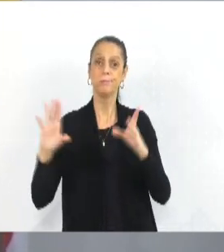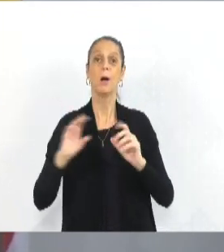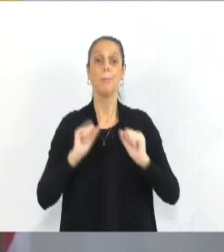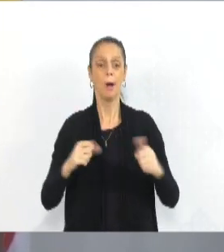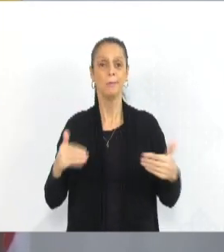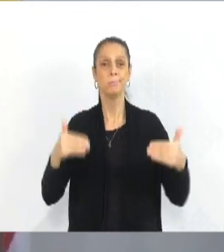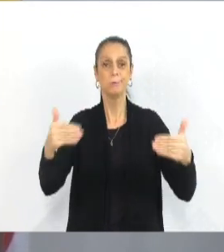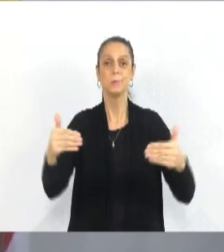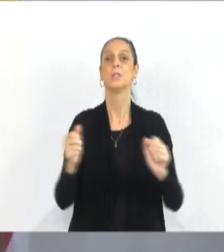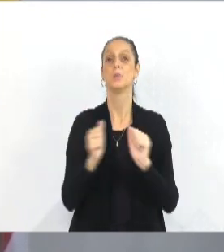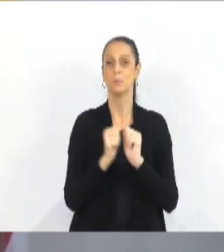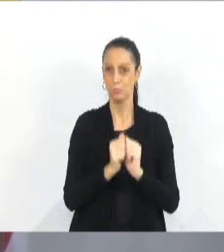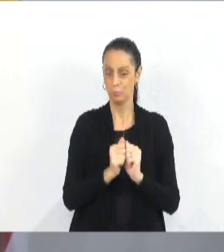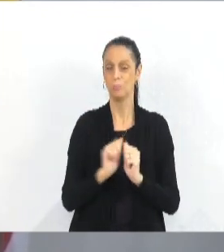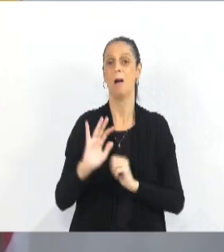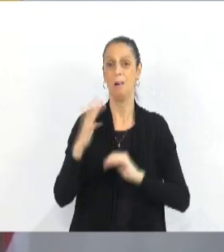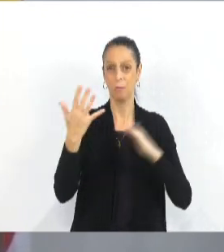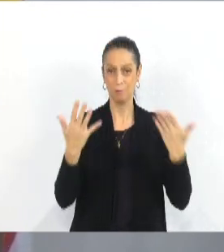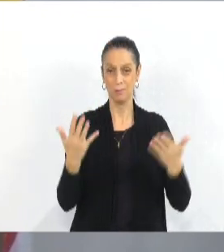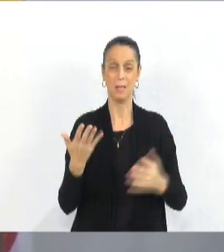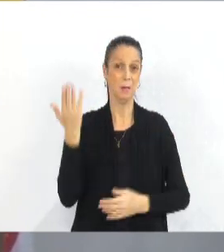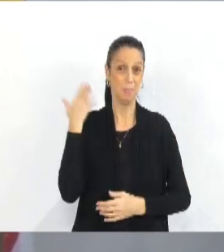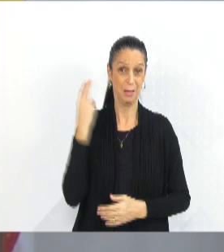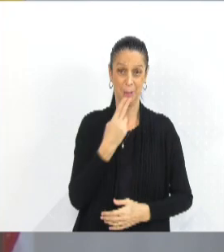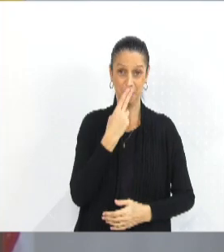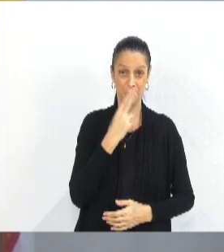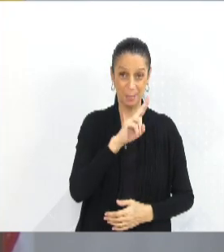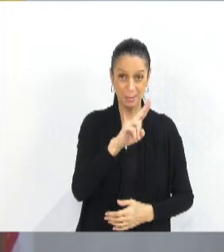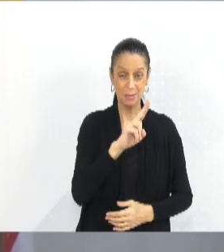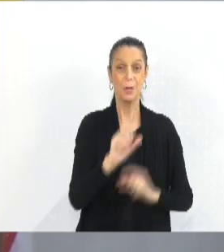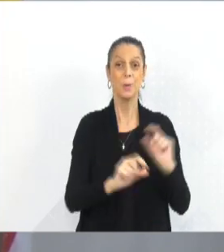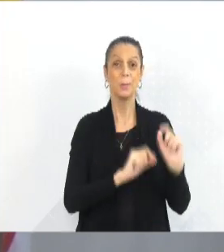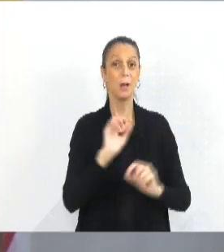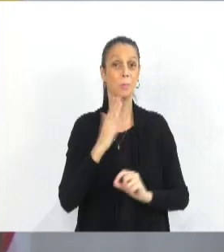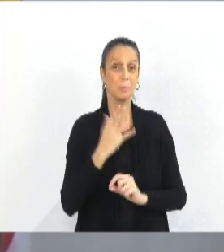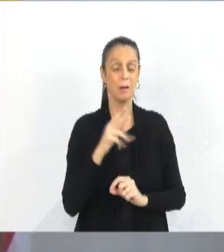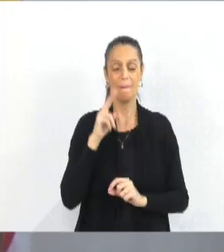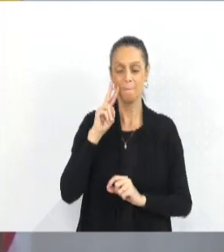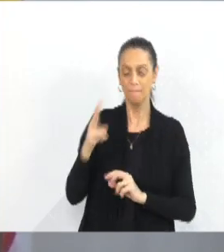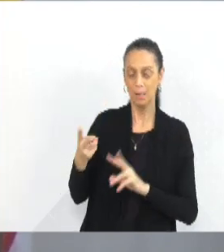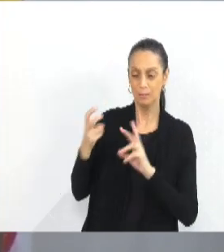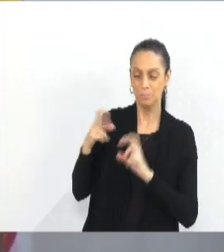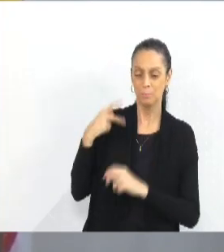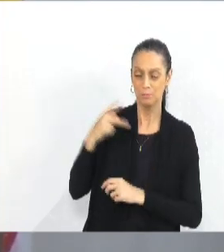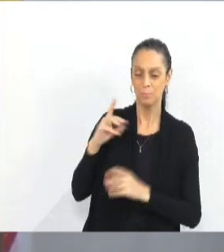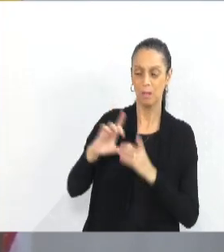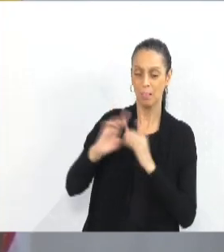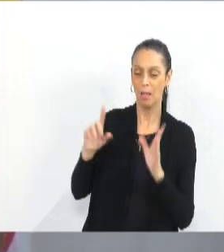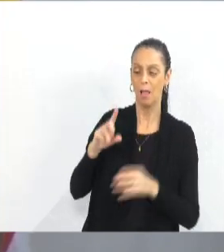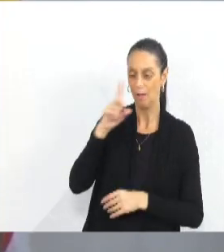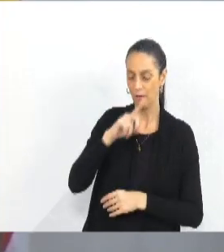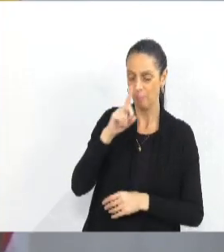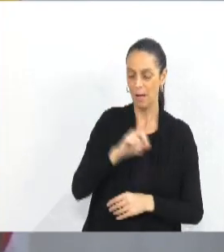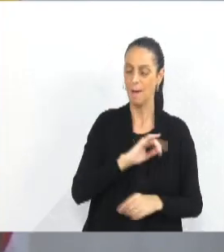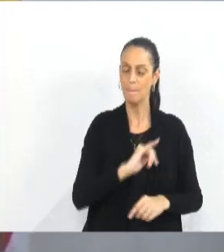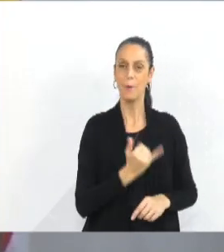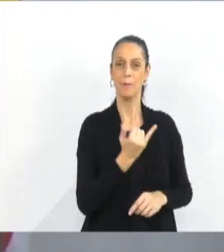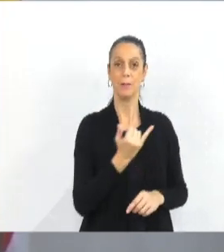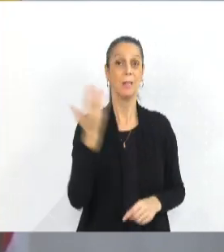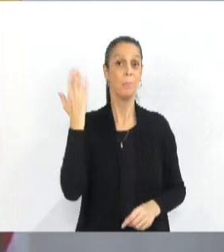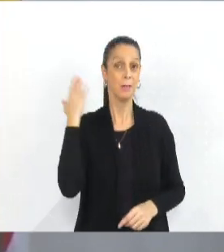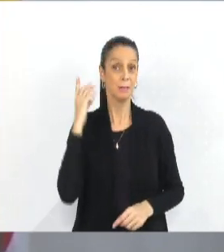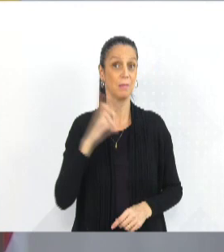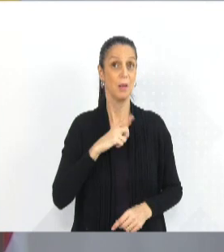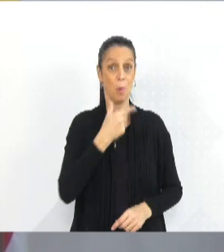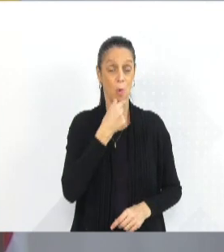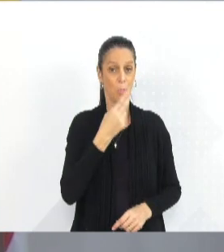na selvageria. O nazismo se alinhou nas falhas da democracia. Hitler proveio da Alemanha democrática